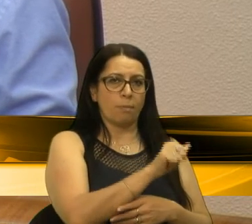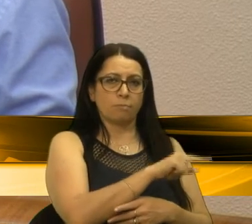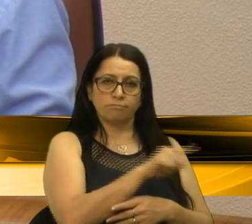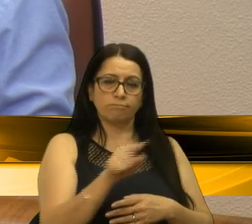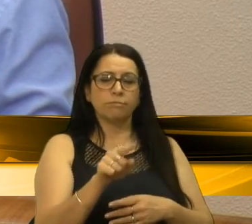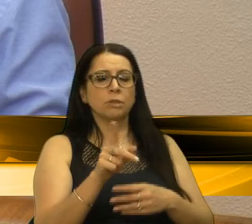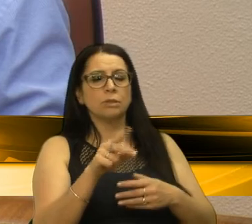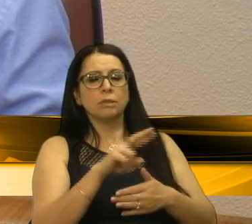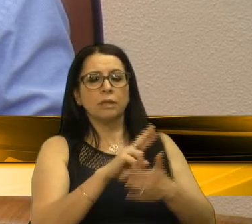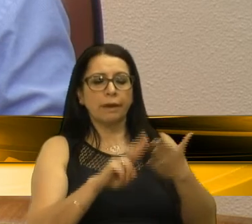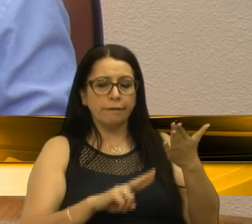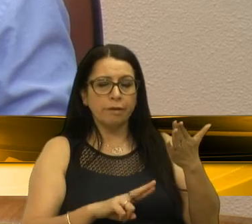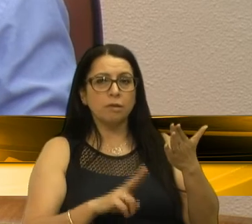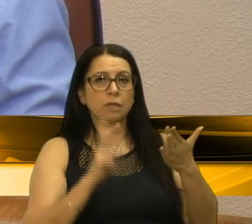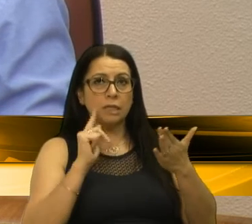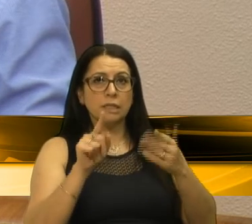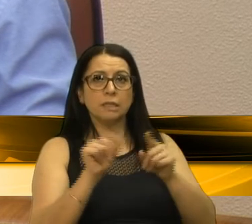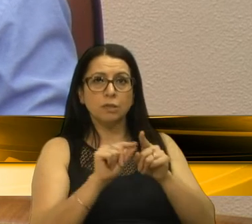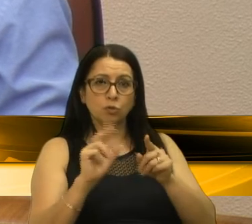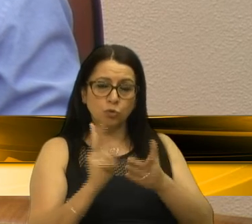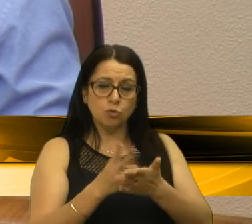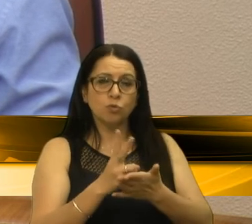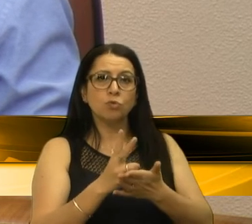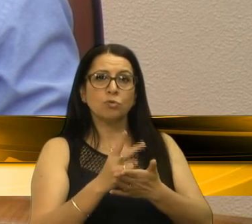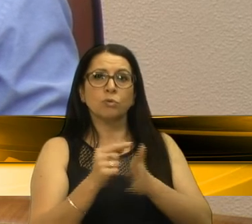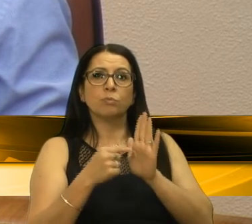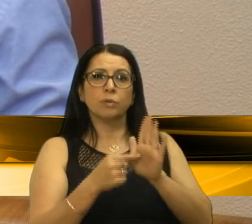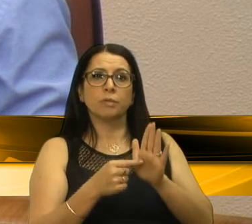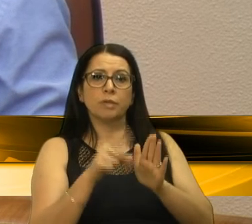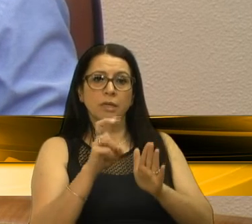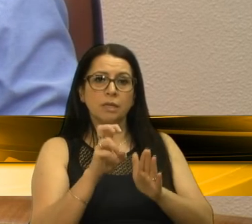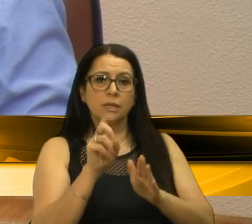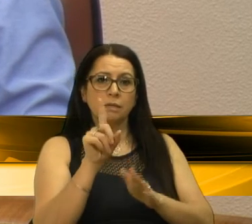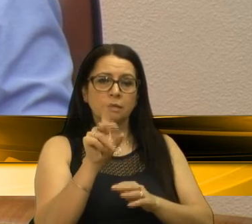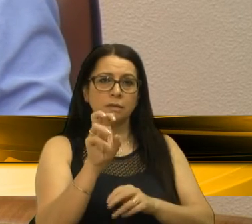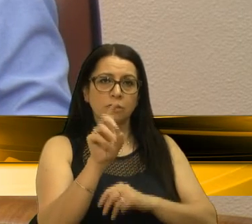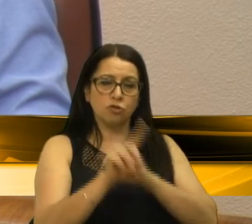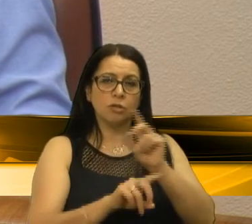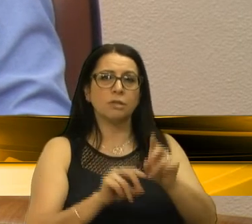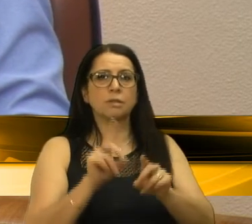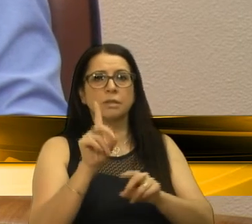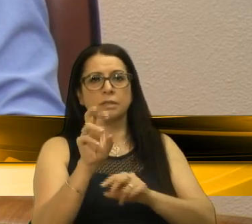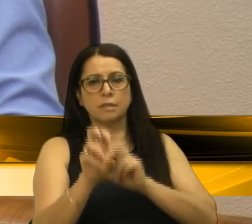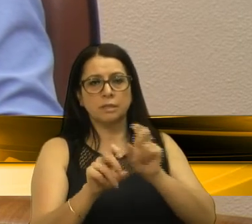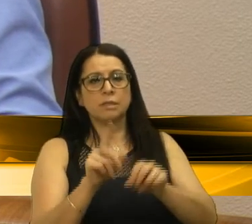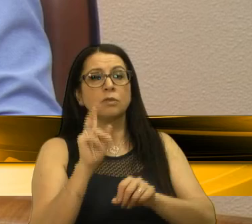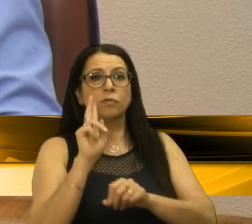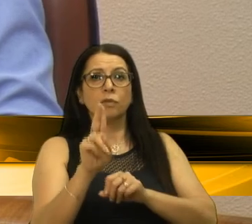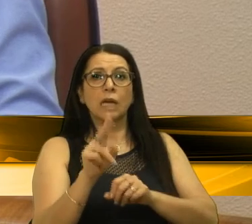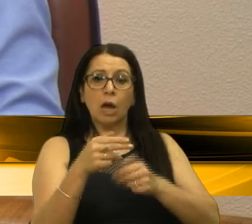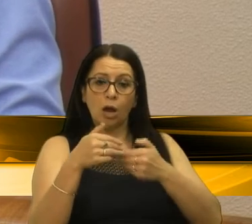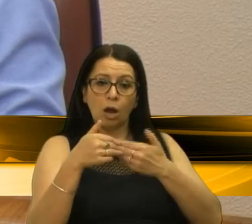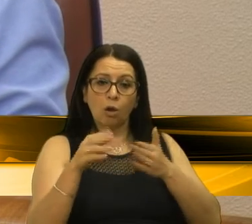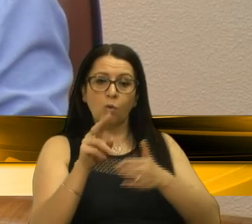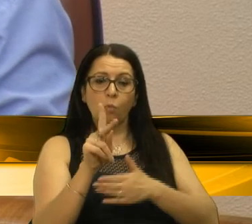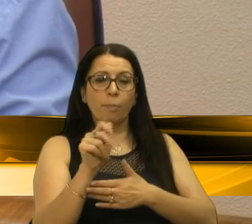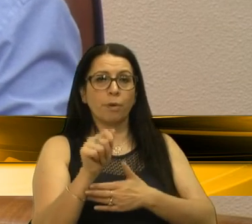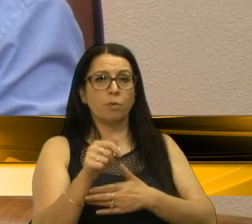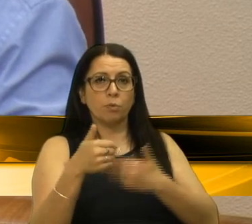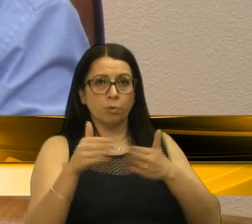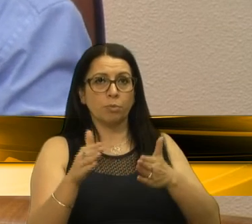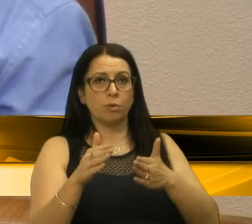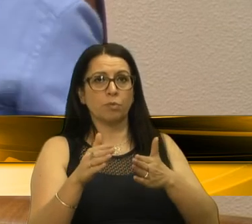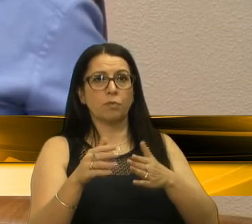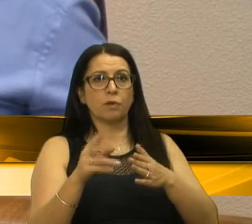relatório. Esse que a gente continuou levando quinzenalmente. Ali, a UPA, quando abriu, em 20 de